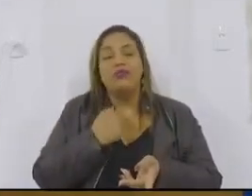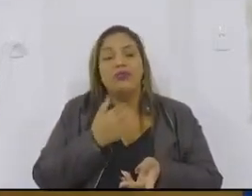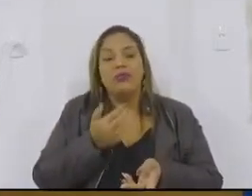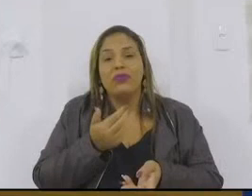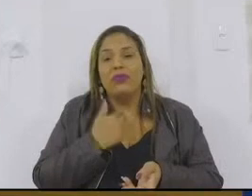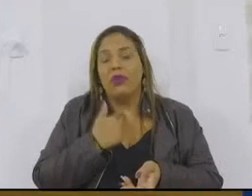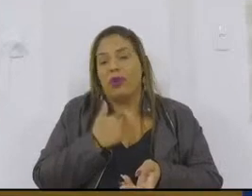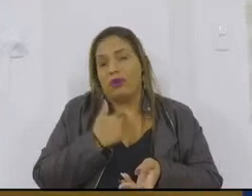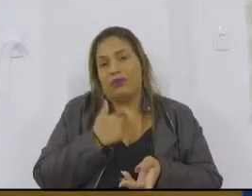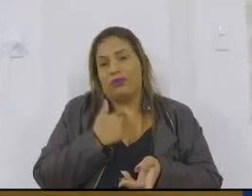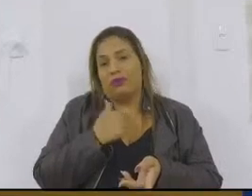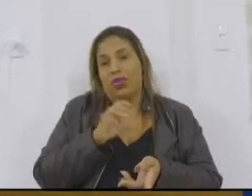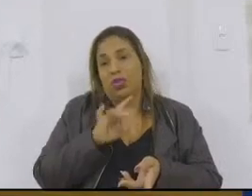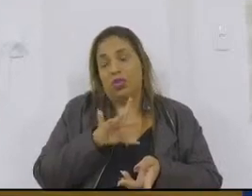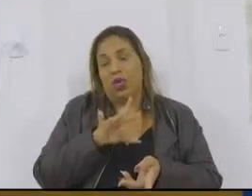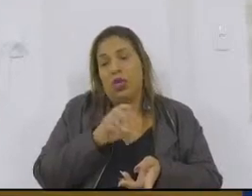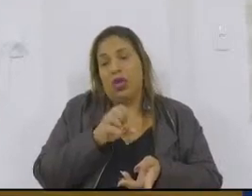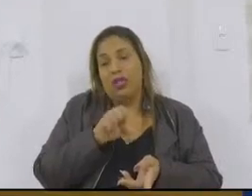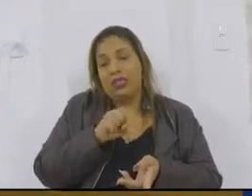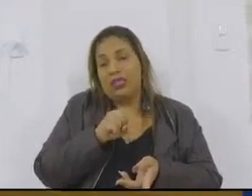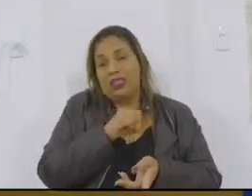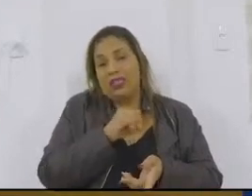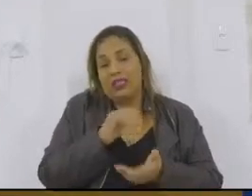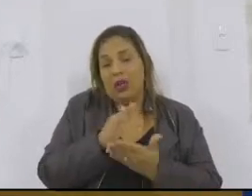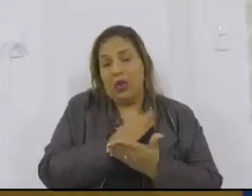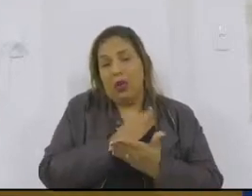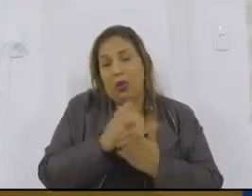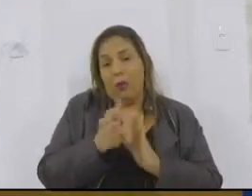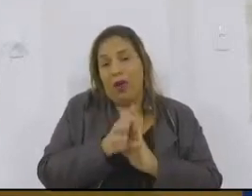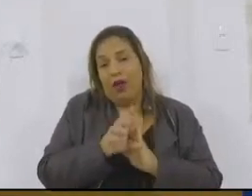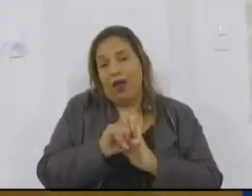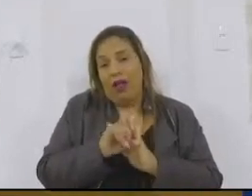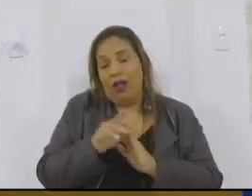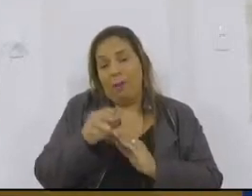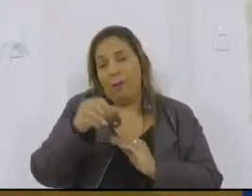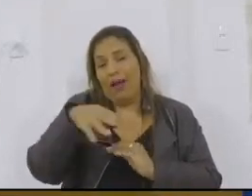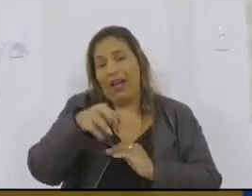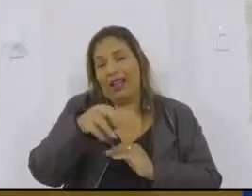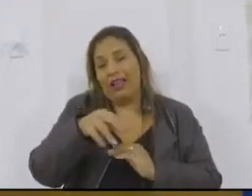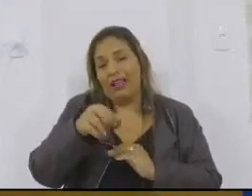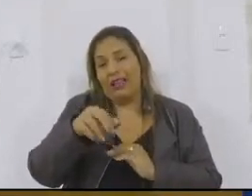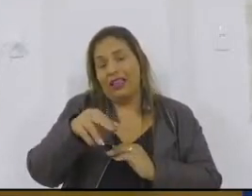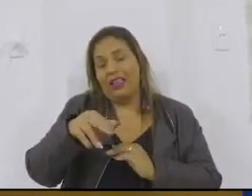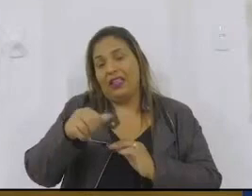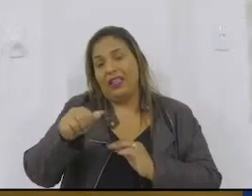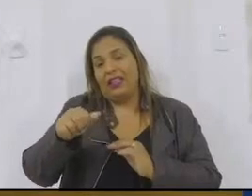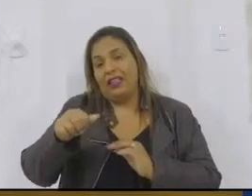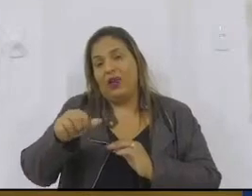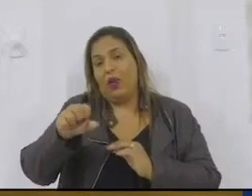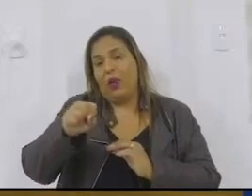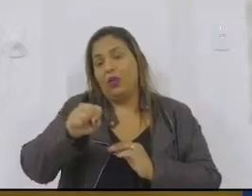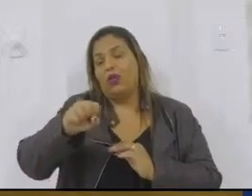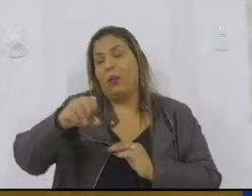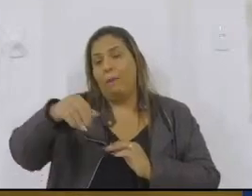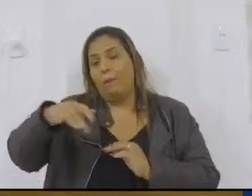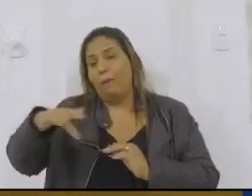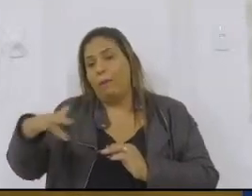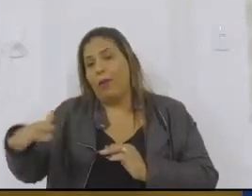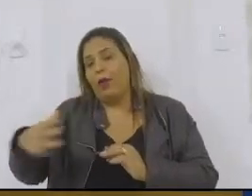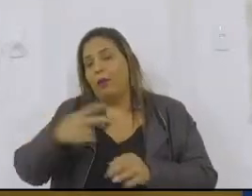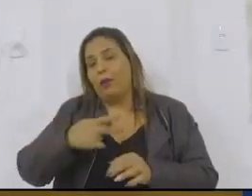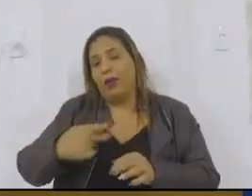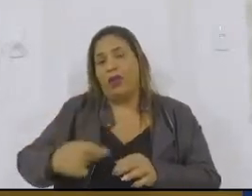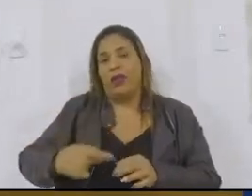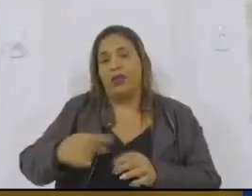essa matéria 92/2018 possa ser desarquivada, seja aprovada no Congresso Nacional e o presidente sancione. Obrigado